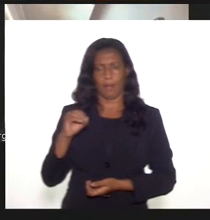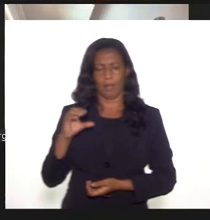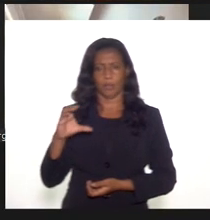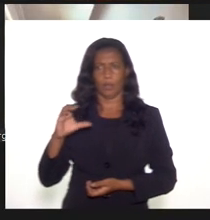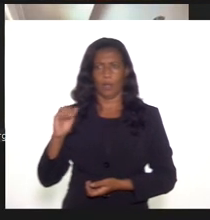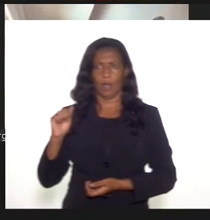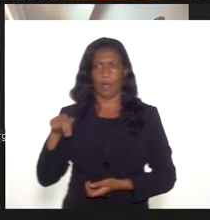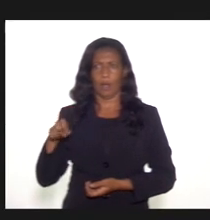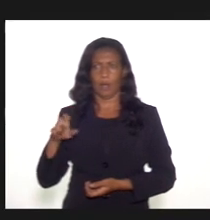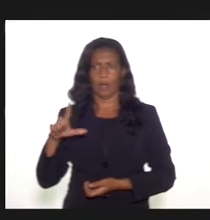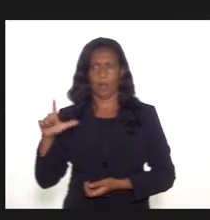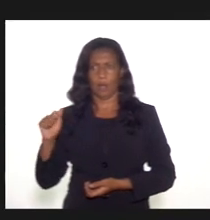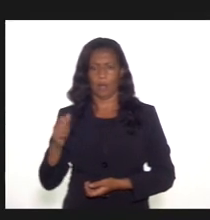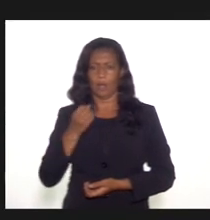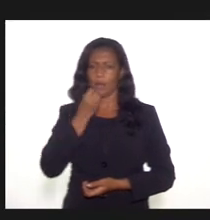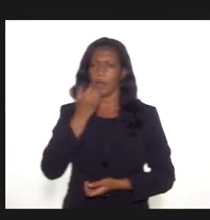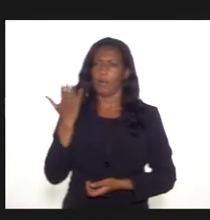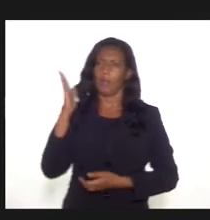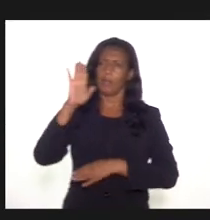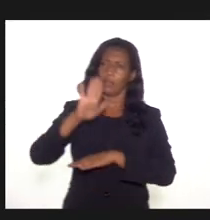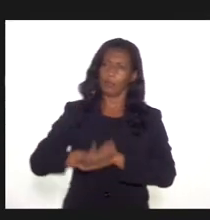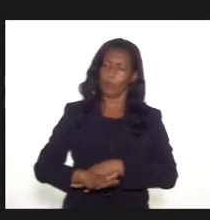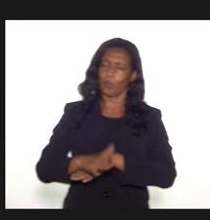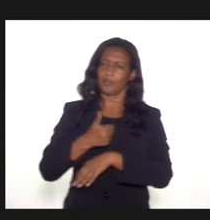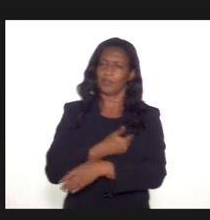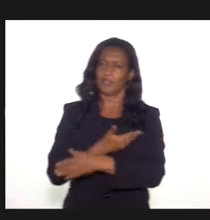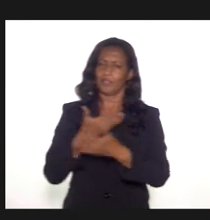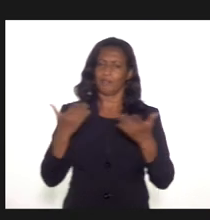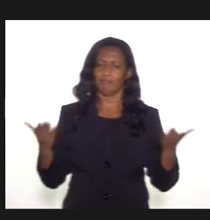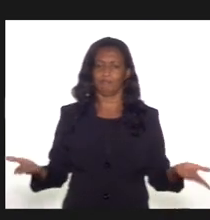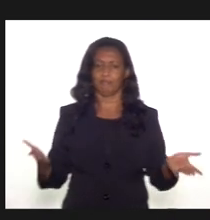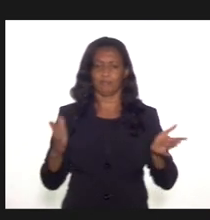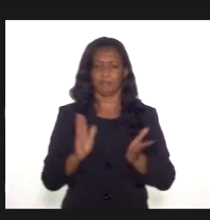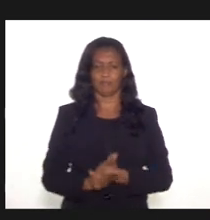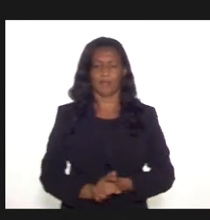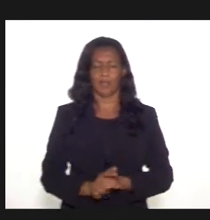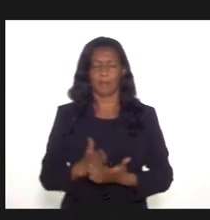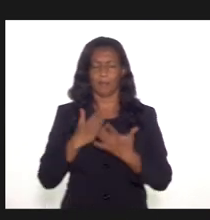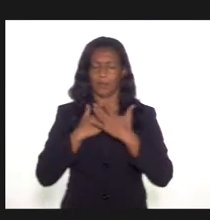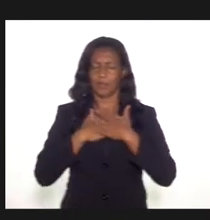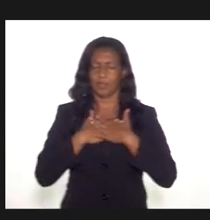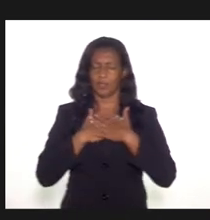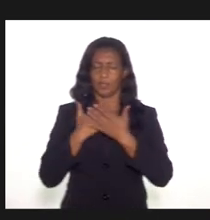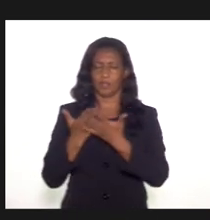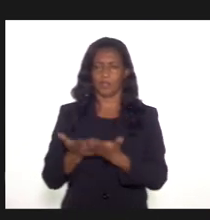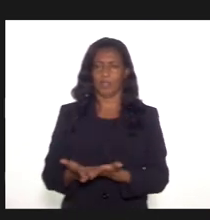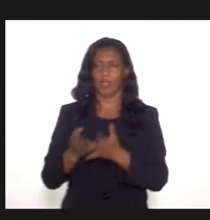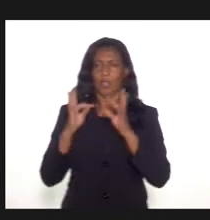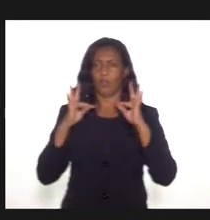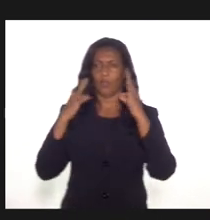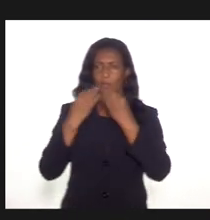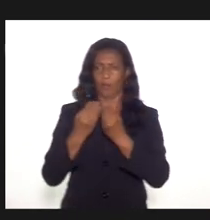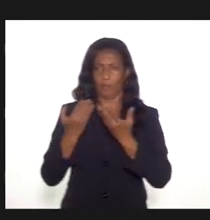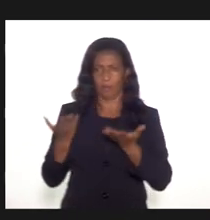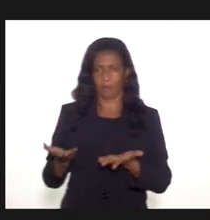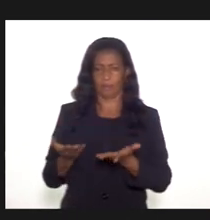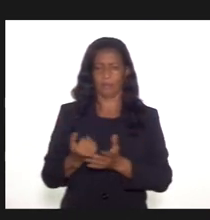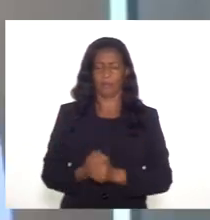Boa tarde, boa tarde a todos. Boa tarde, grande deputada Tia Ju. Meus sentimentos, a senhora e a toda a sua família, tá?